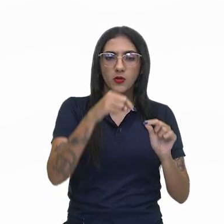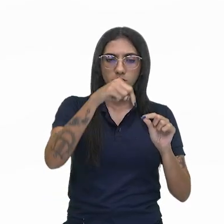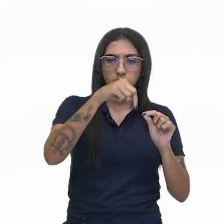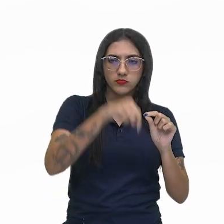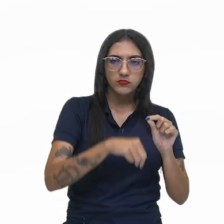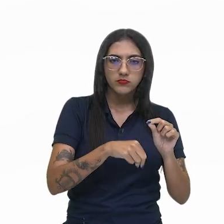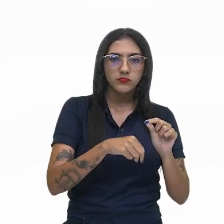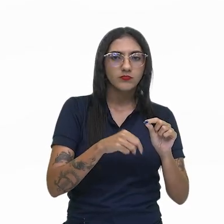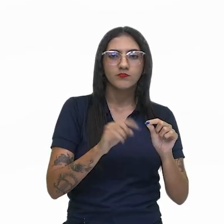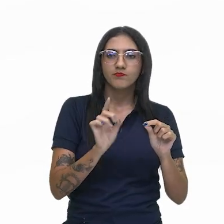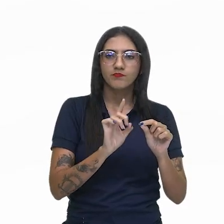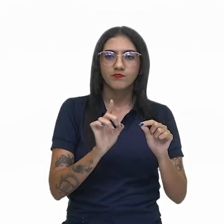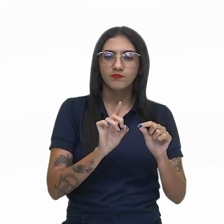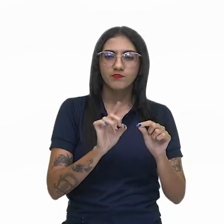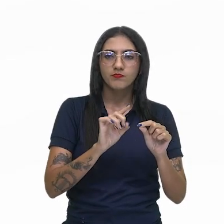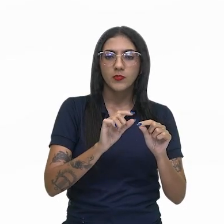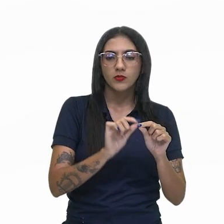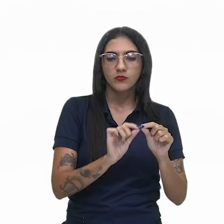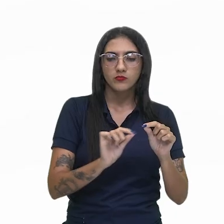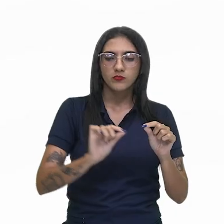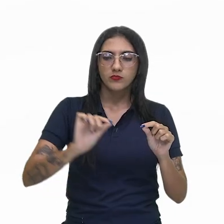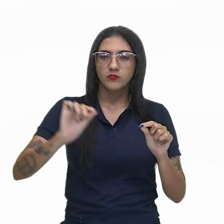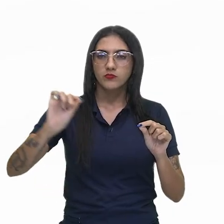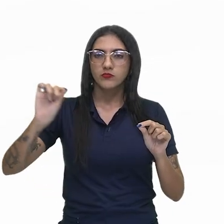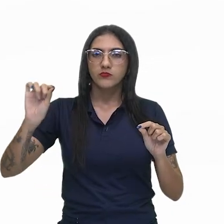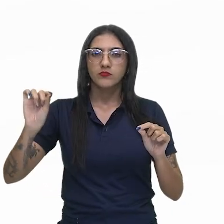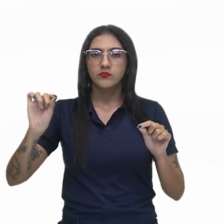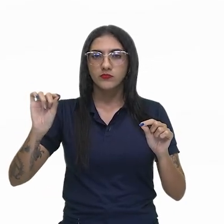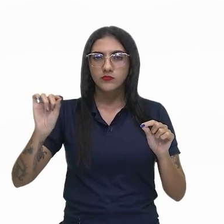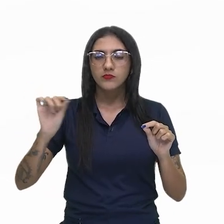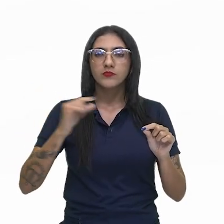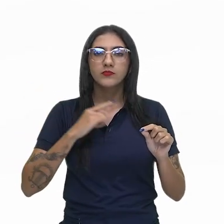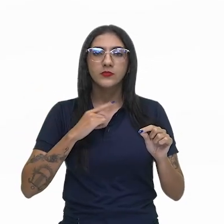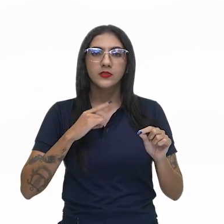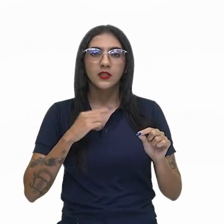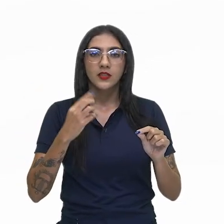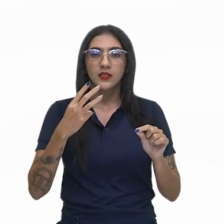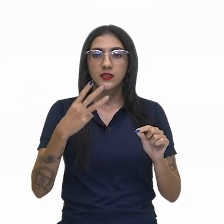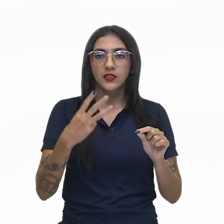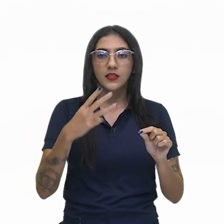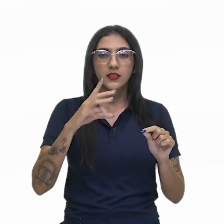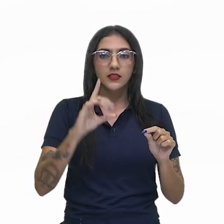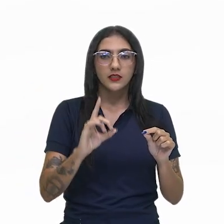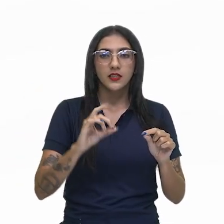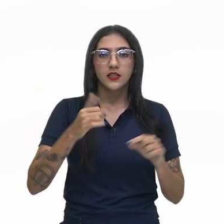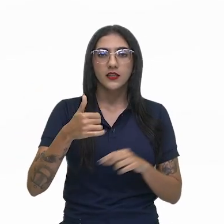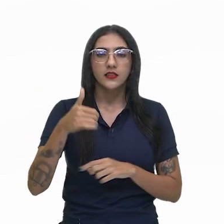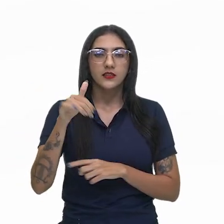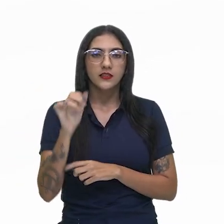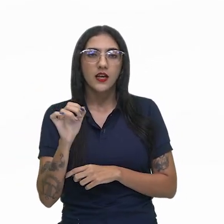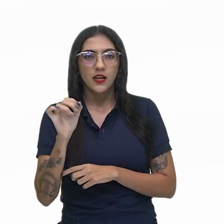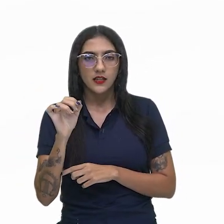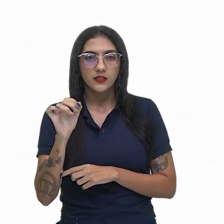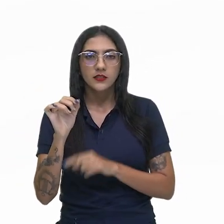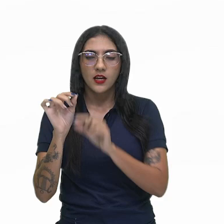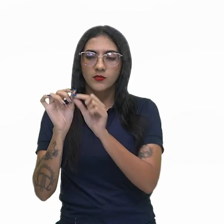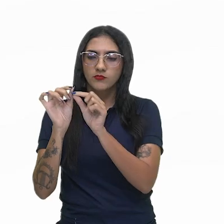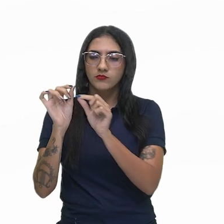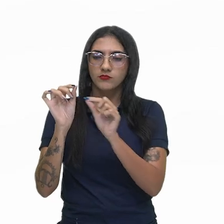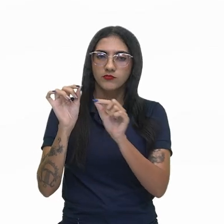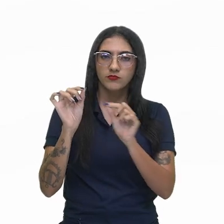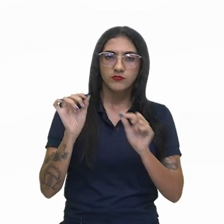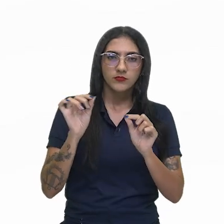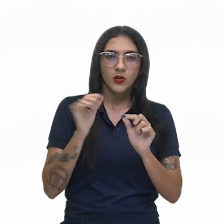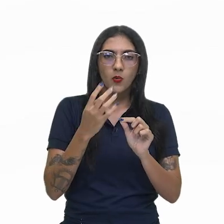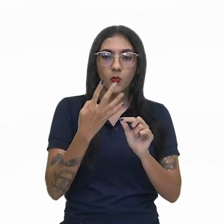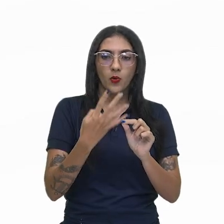vai até o final. Por quê? Porque depois do 4s2, quem tem mais energia é o 3d10. Depois do 3d10, quem